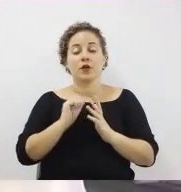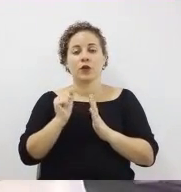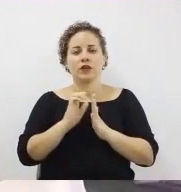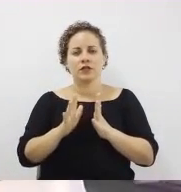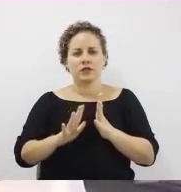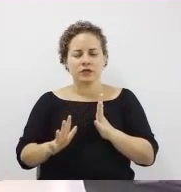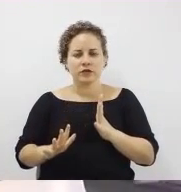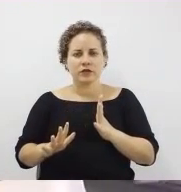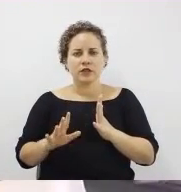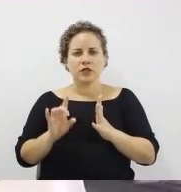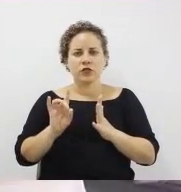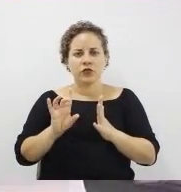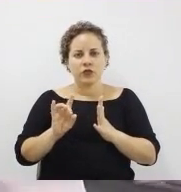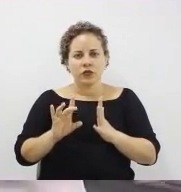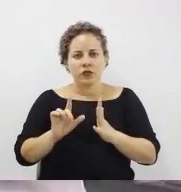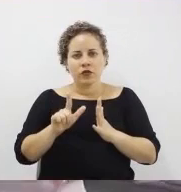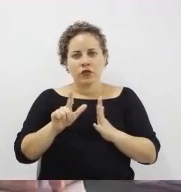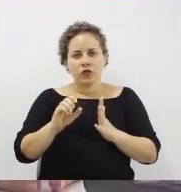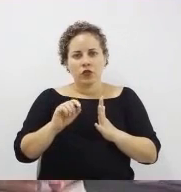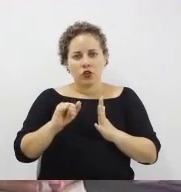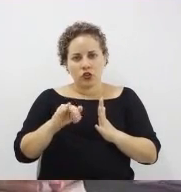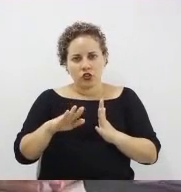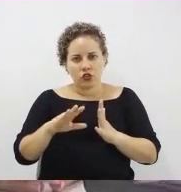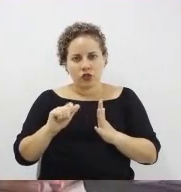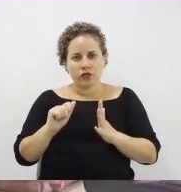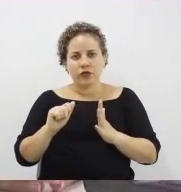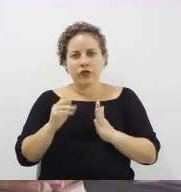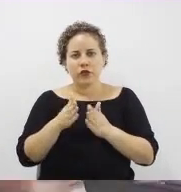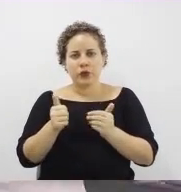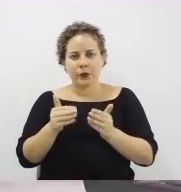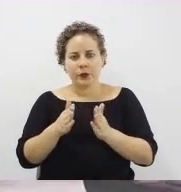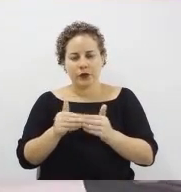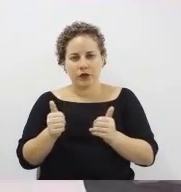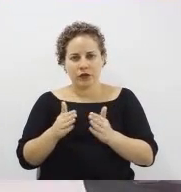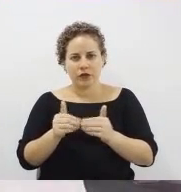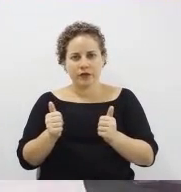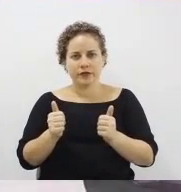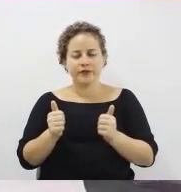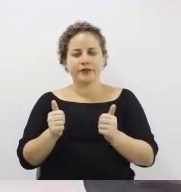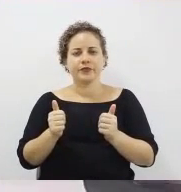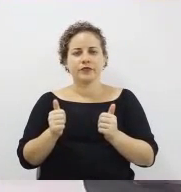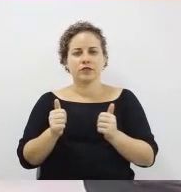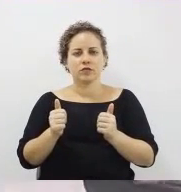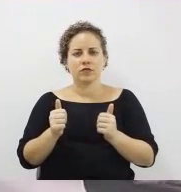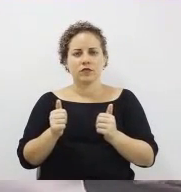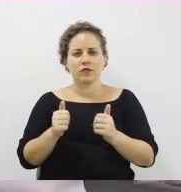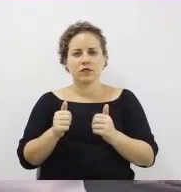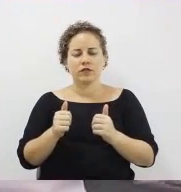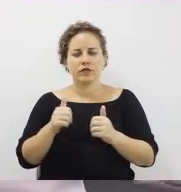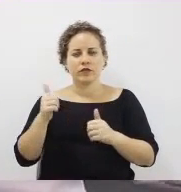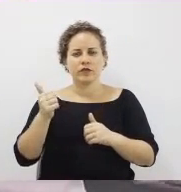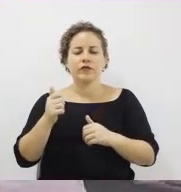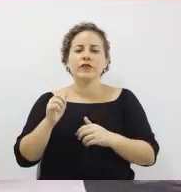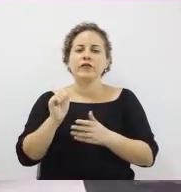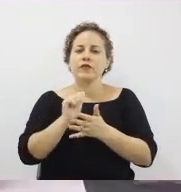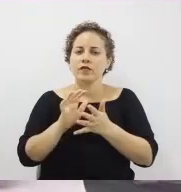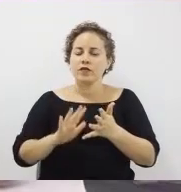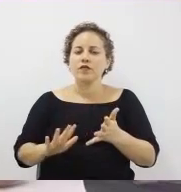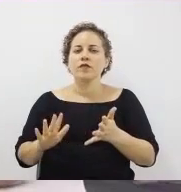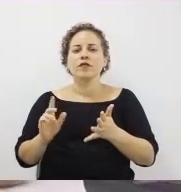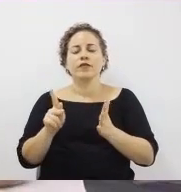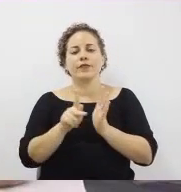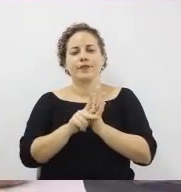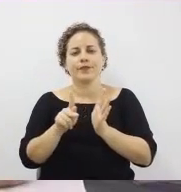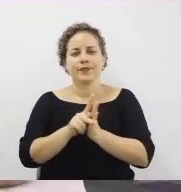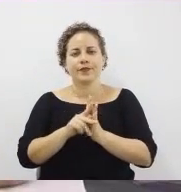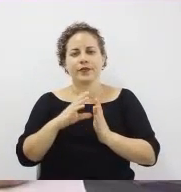não é realizada por logística. O processamento de pedidos abrange, por exemplo, atividades relativas à análise